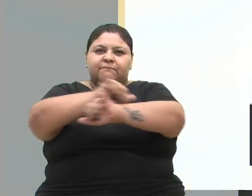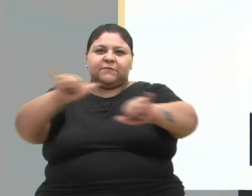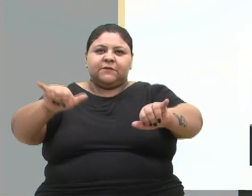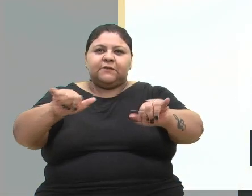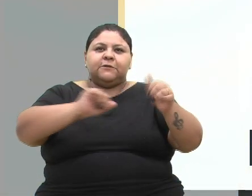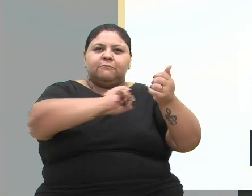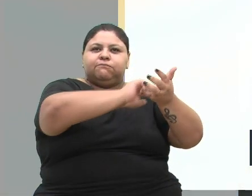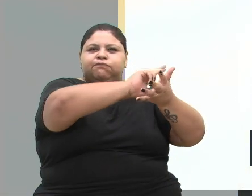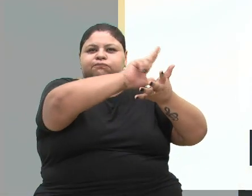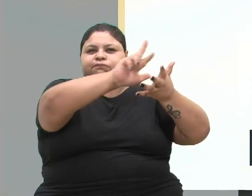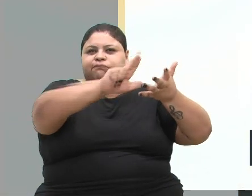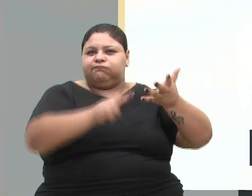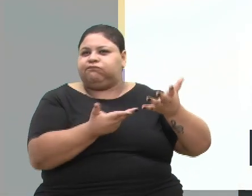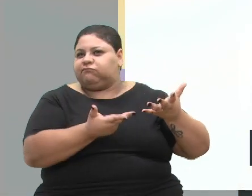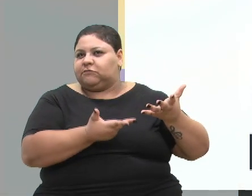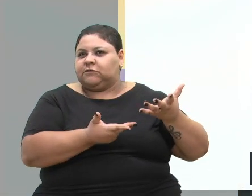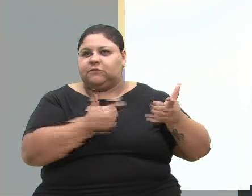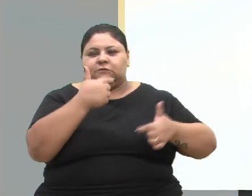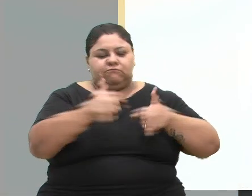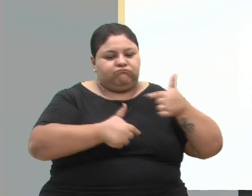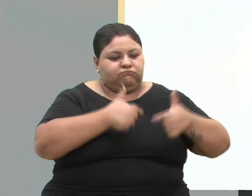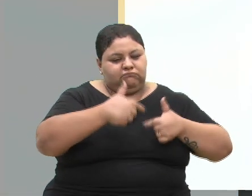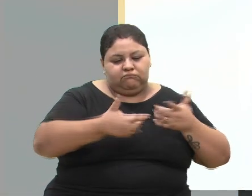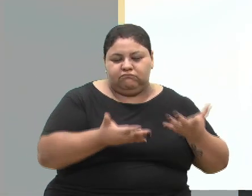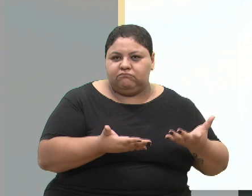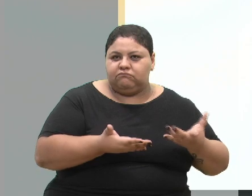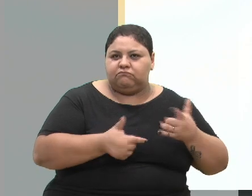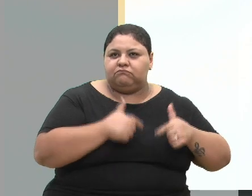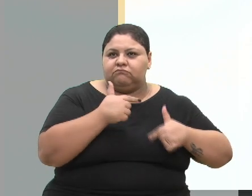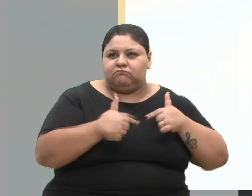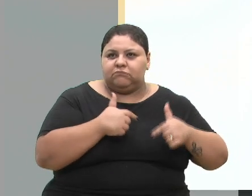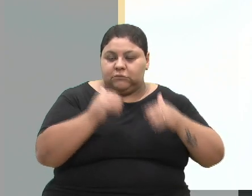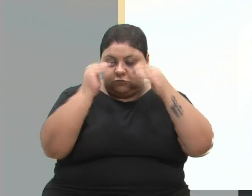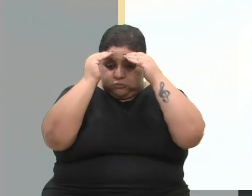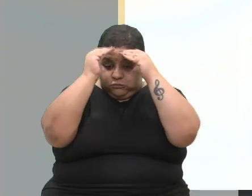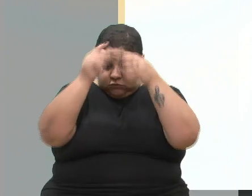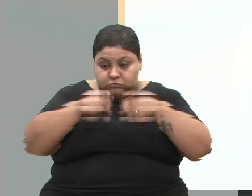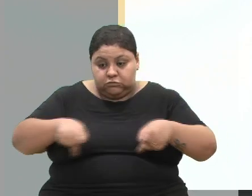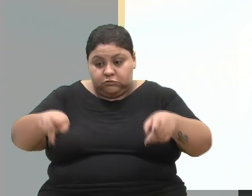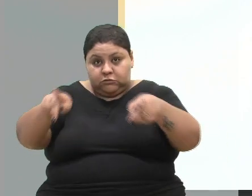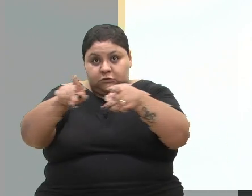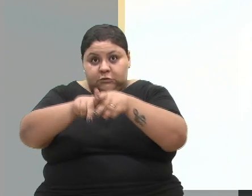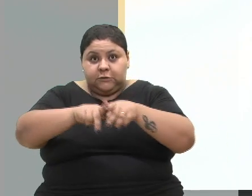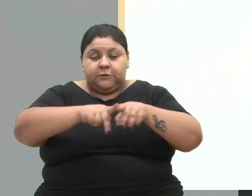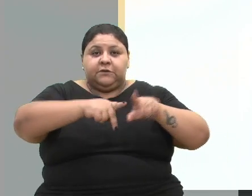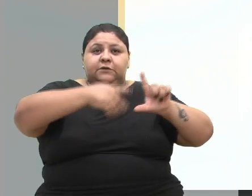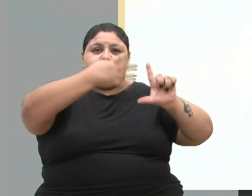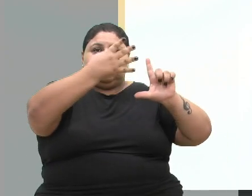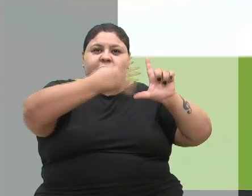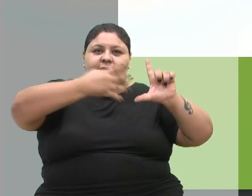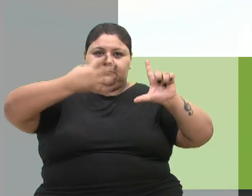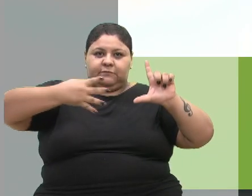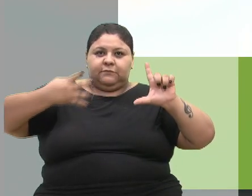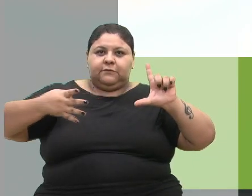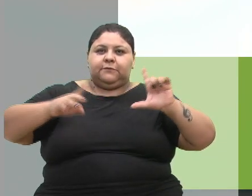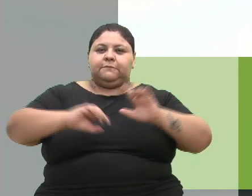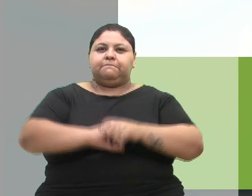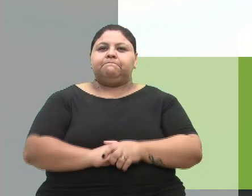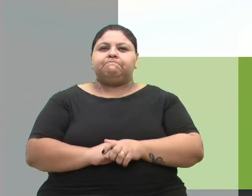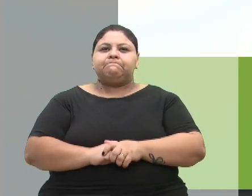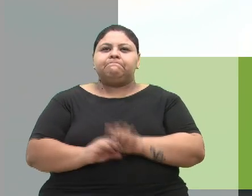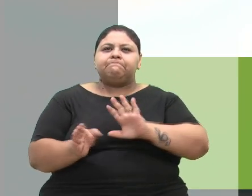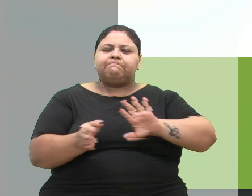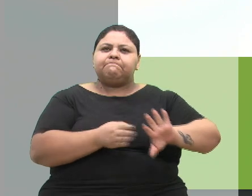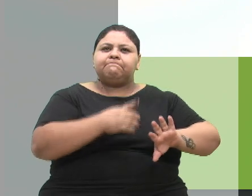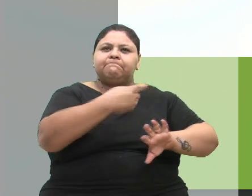na questão de trabalhos no respeito, né, à população LGBTQIA+. Pode passar.